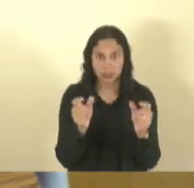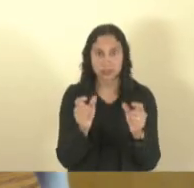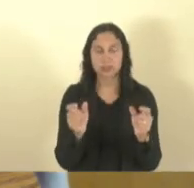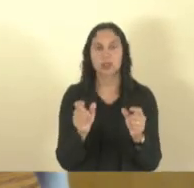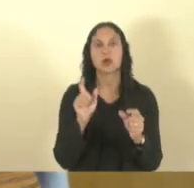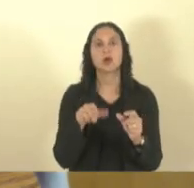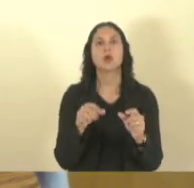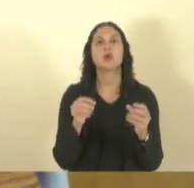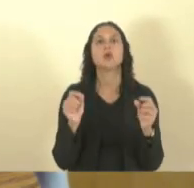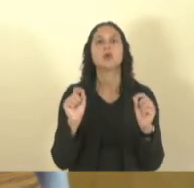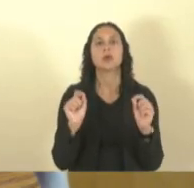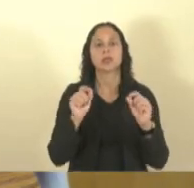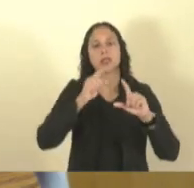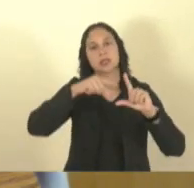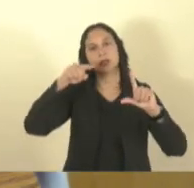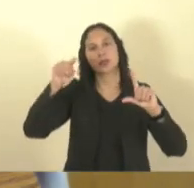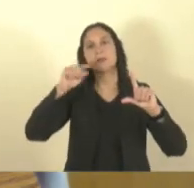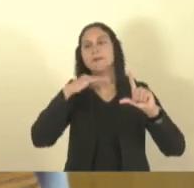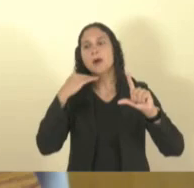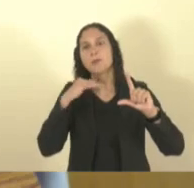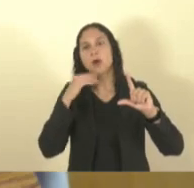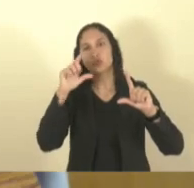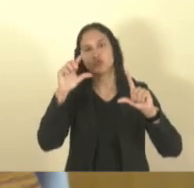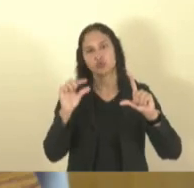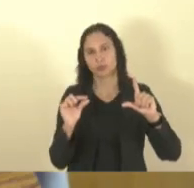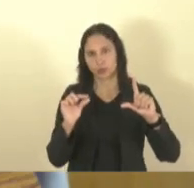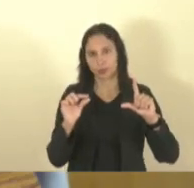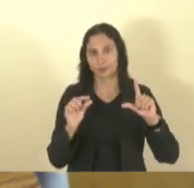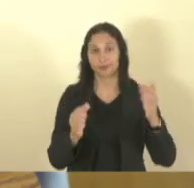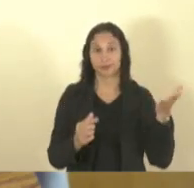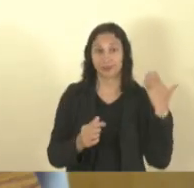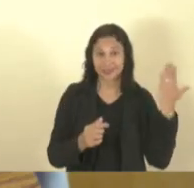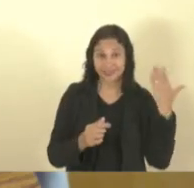no Estado, que em 2009 estava em